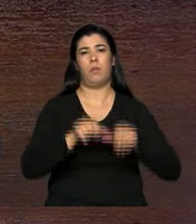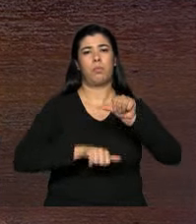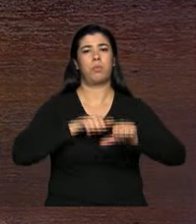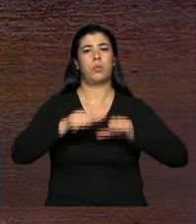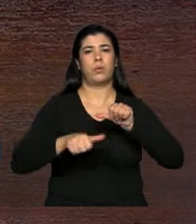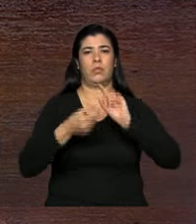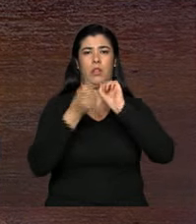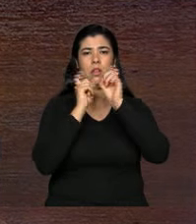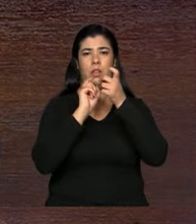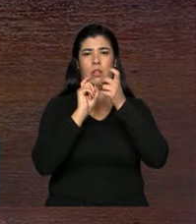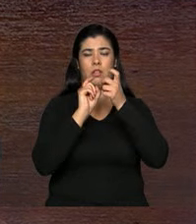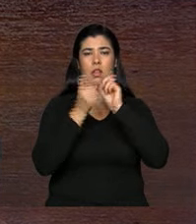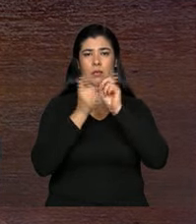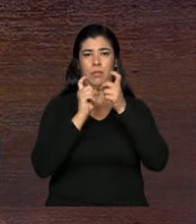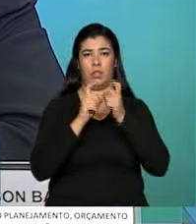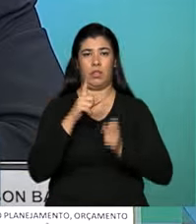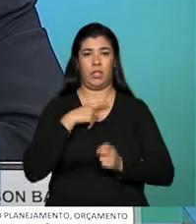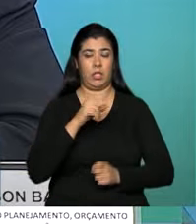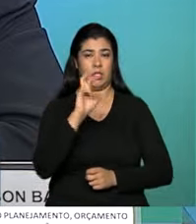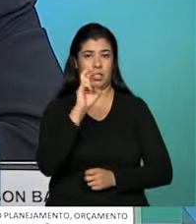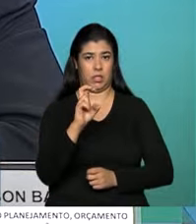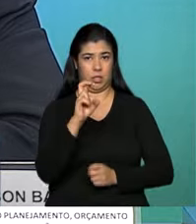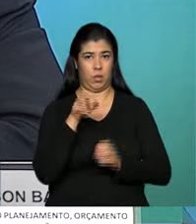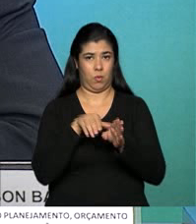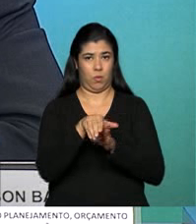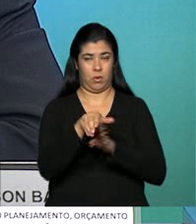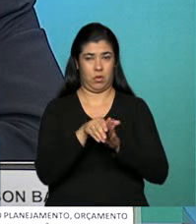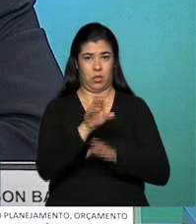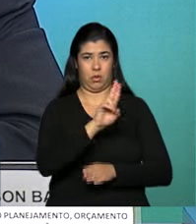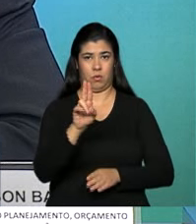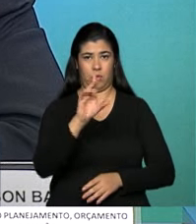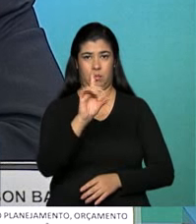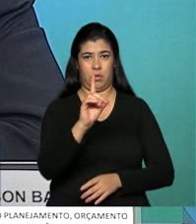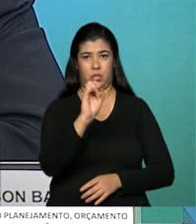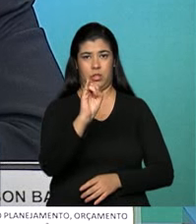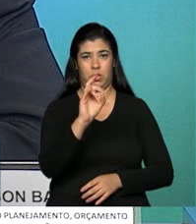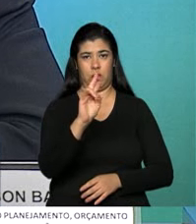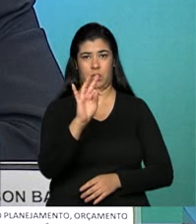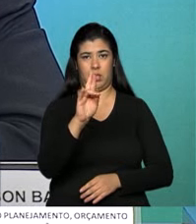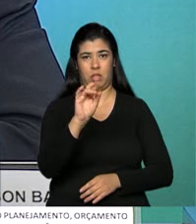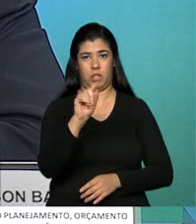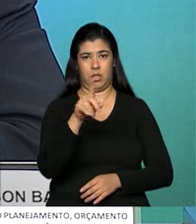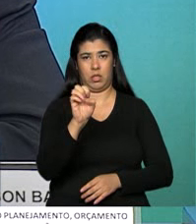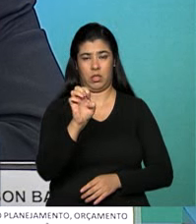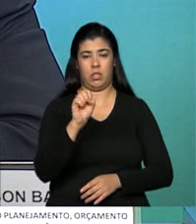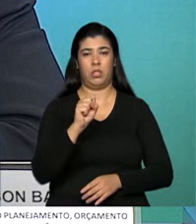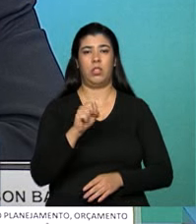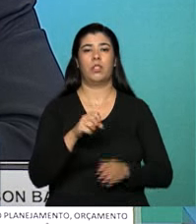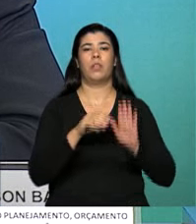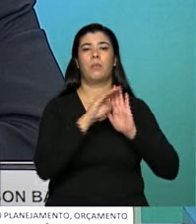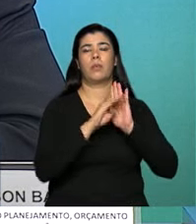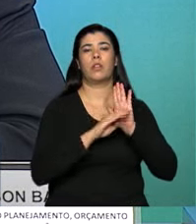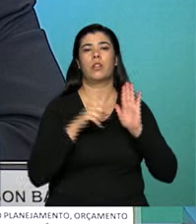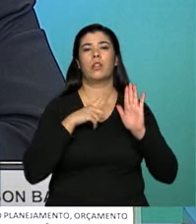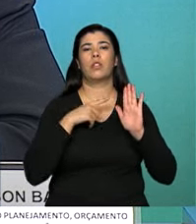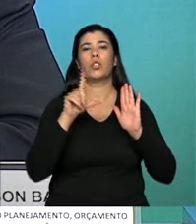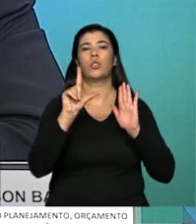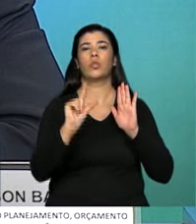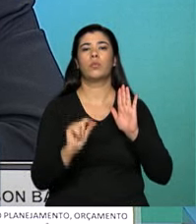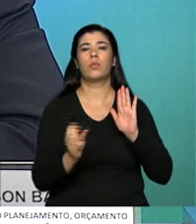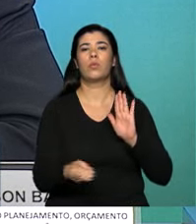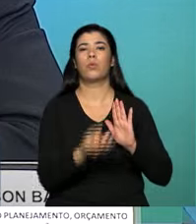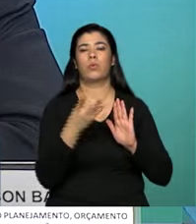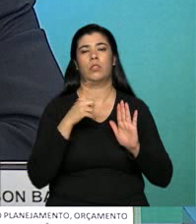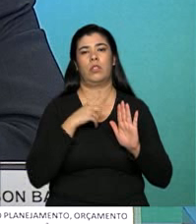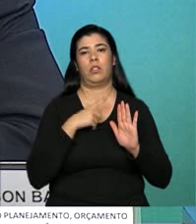seguirá cinco diretrizes a primeira diretriz é uma redução no número de